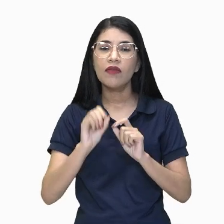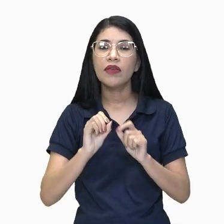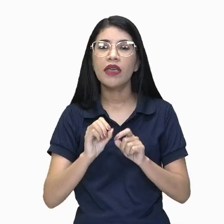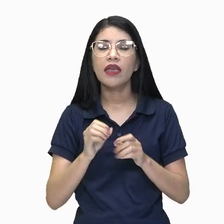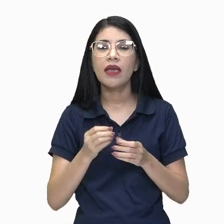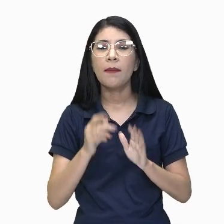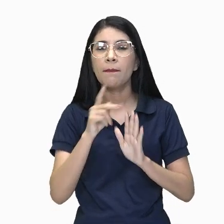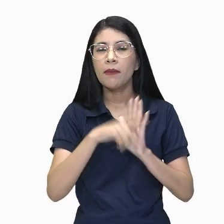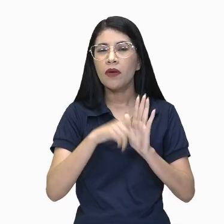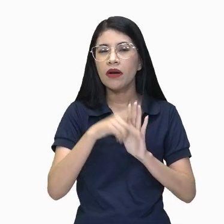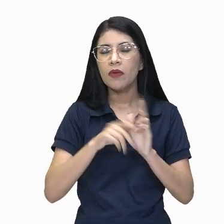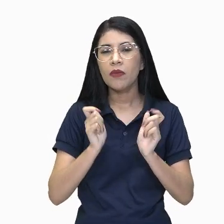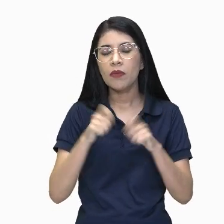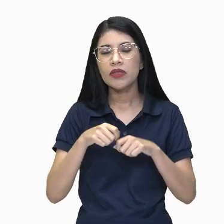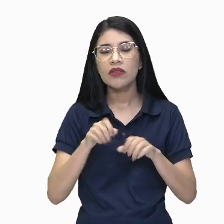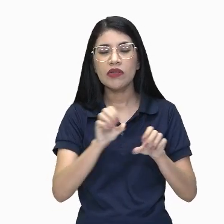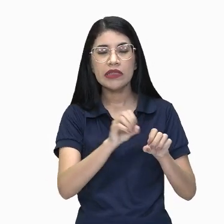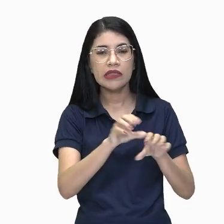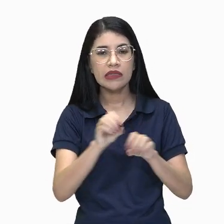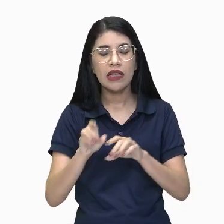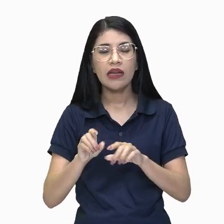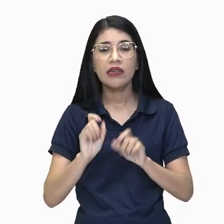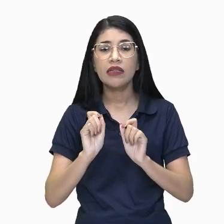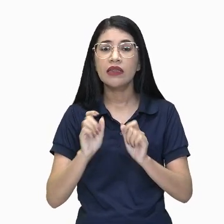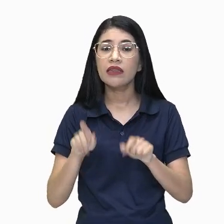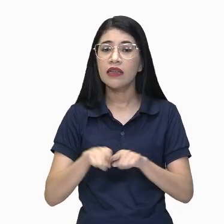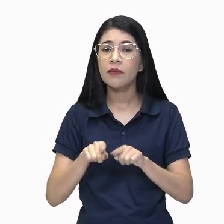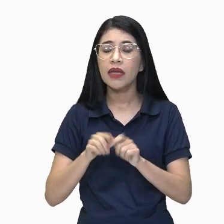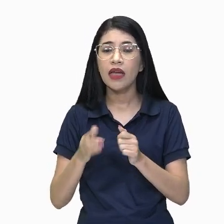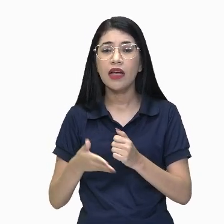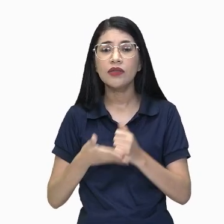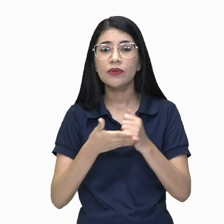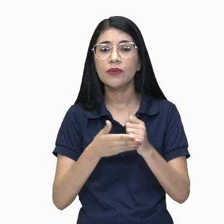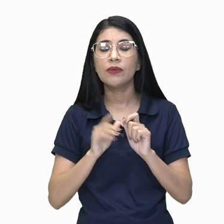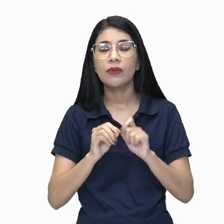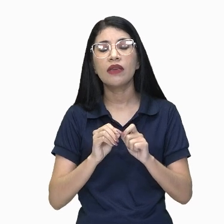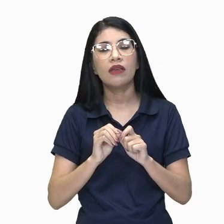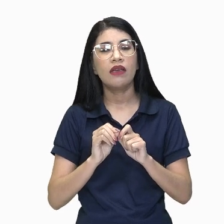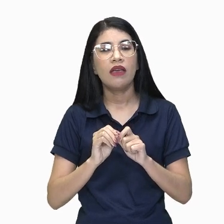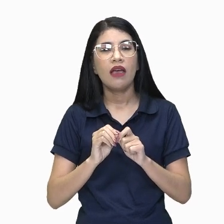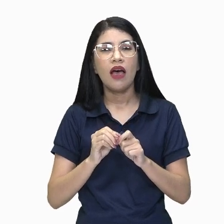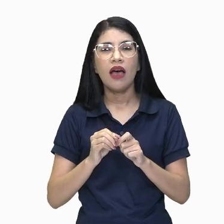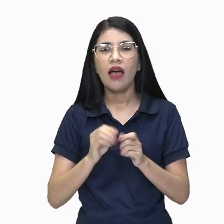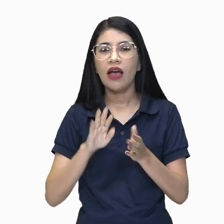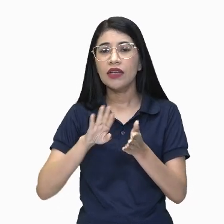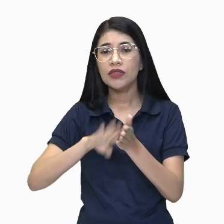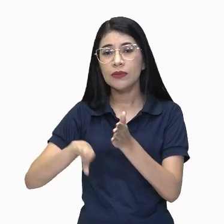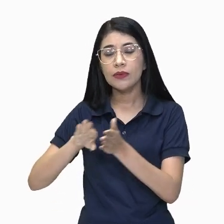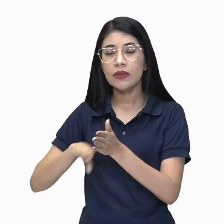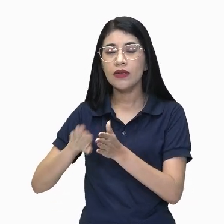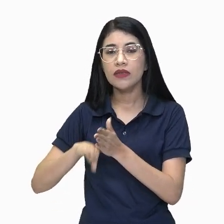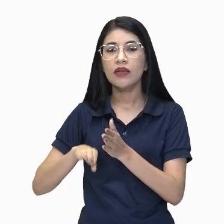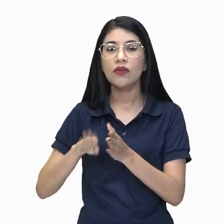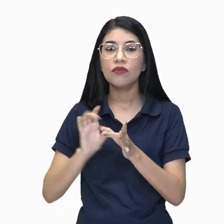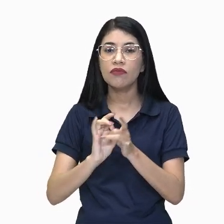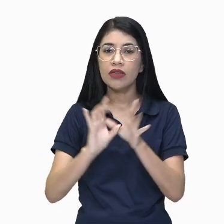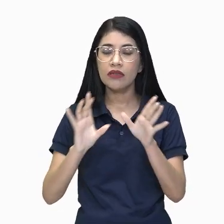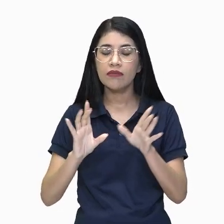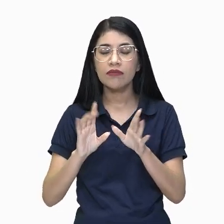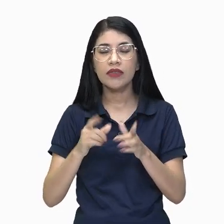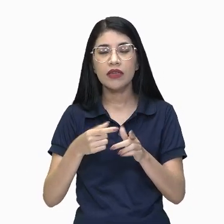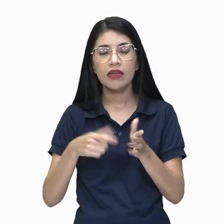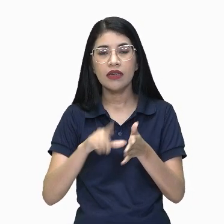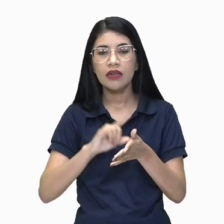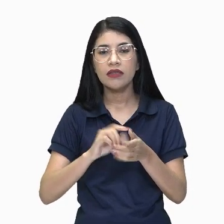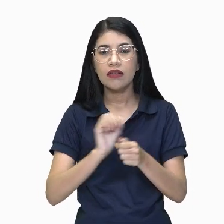alfabetização contribuiu para a marginalização e exclusão, né, dos negros ex-escravizados. E aí